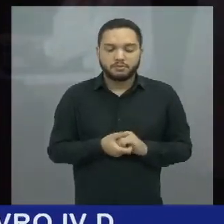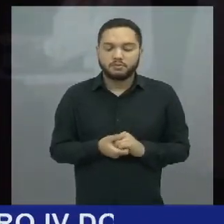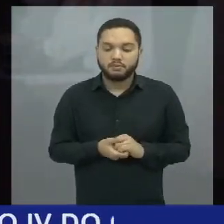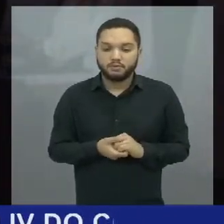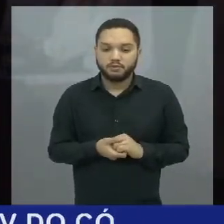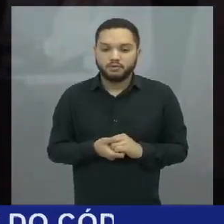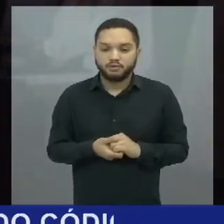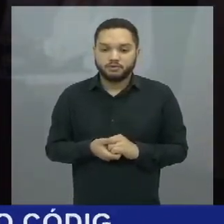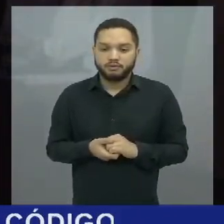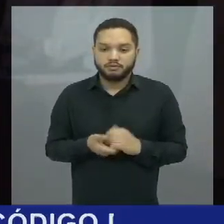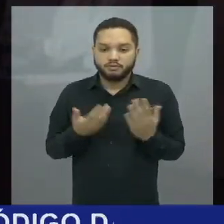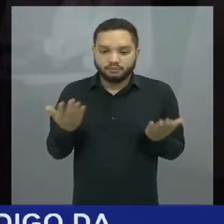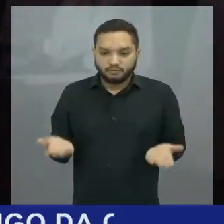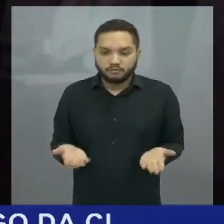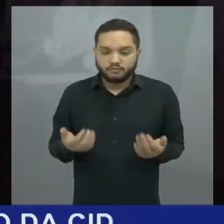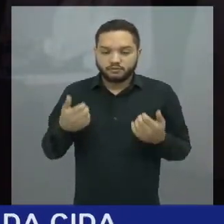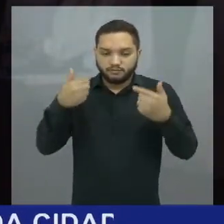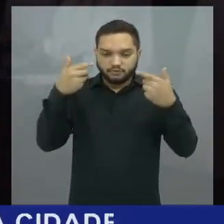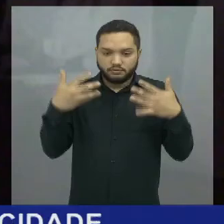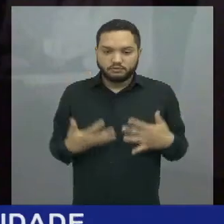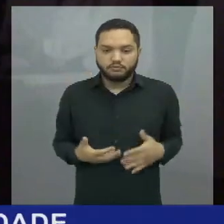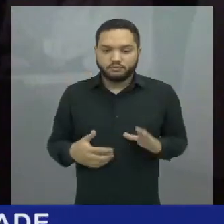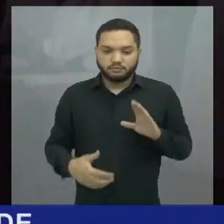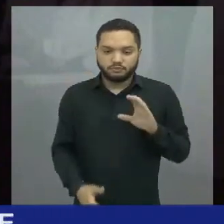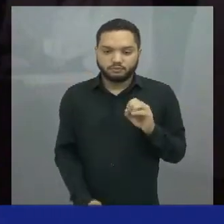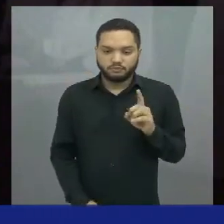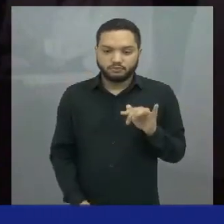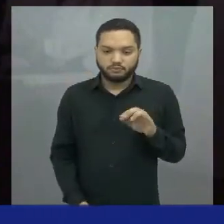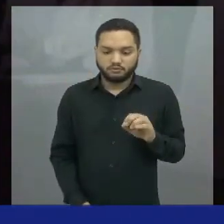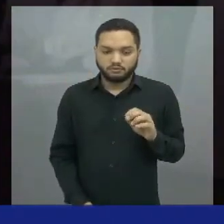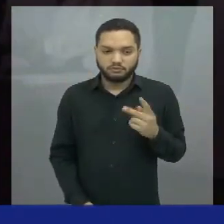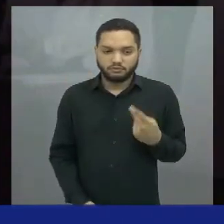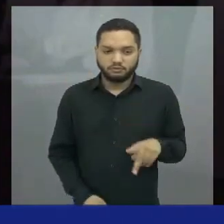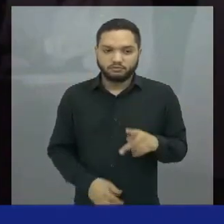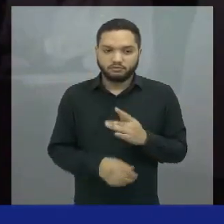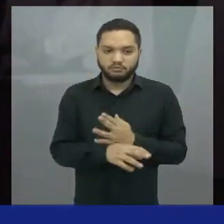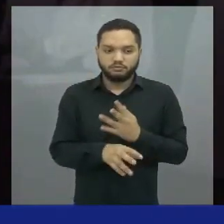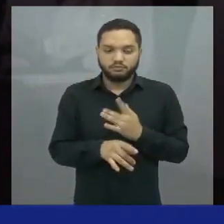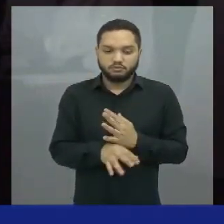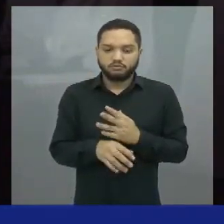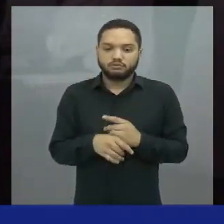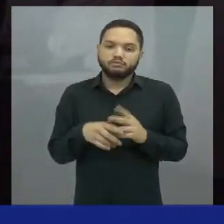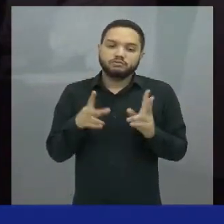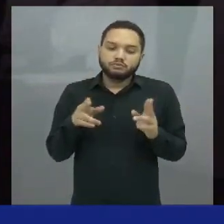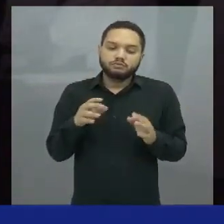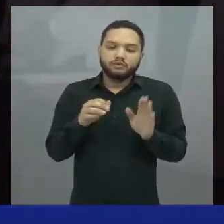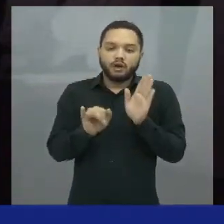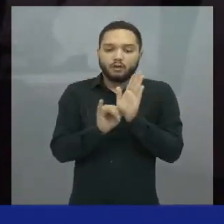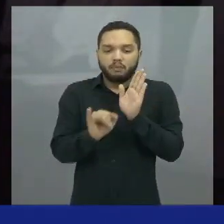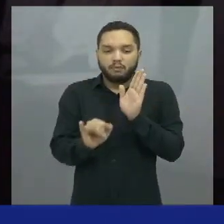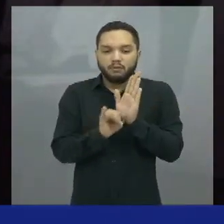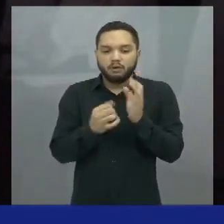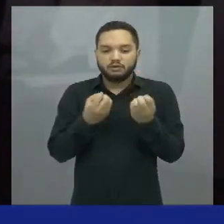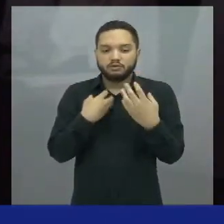Então, para contextualizar, o Código da Cidade, nós estamos chamando de Manual do Cidadão,